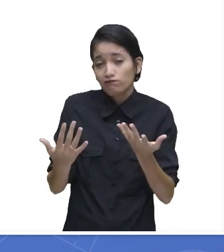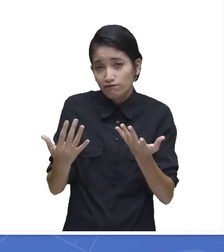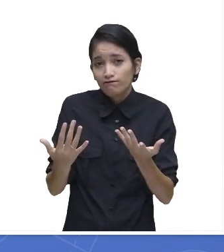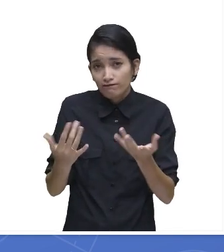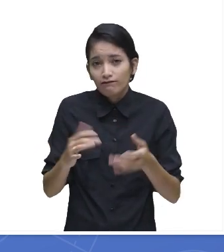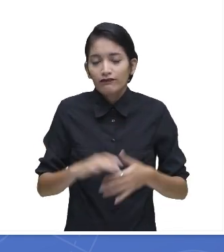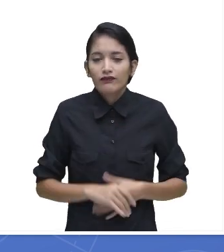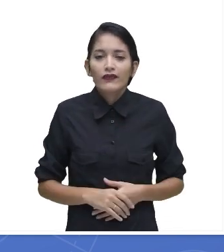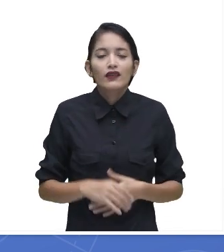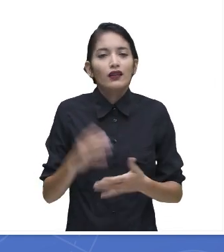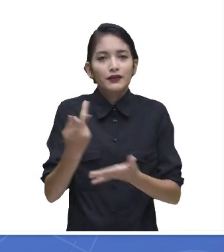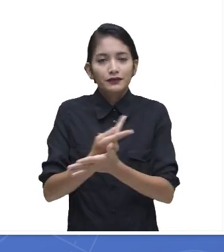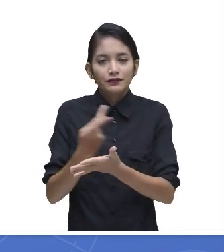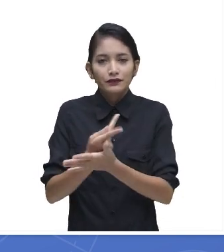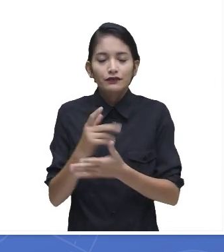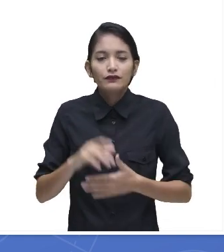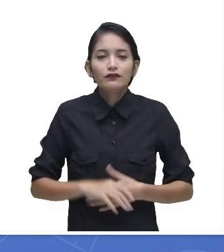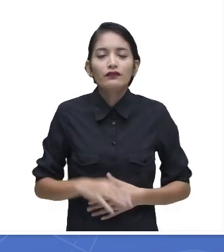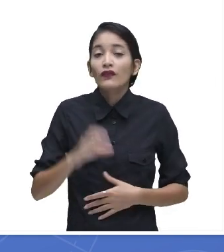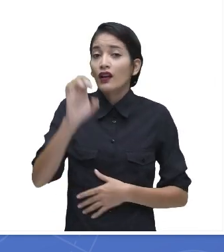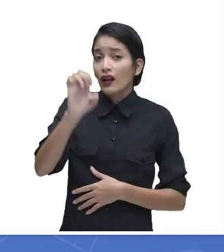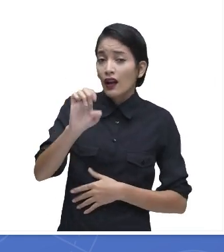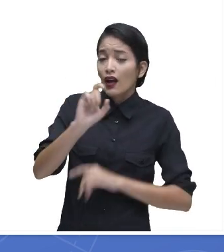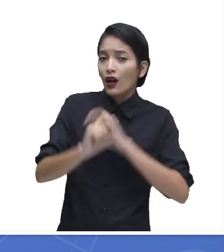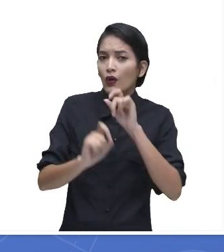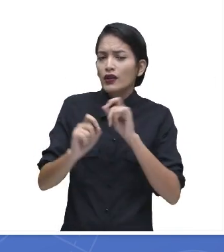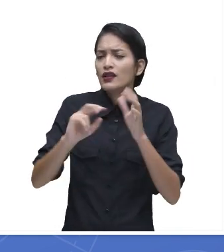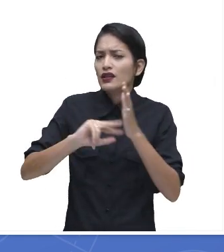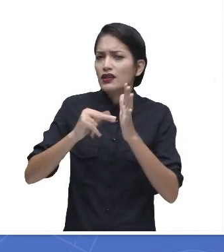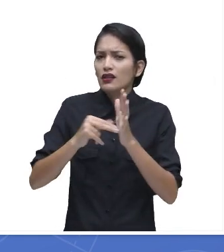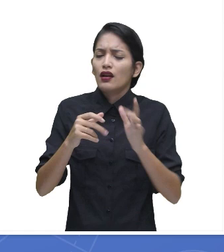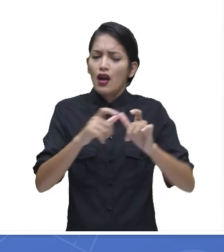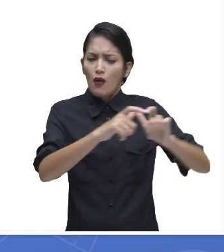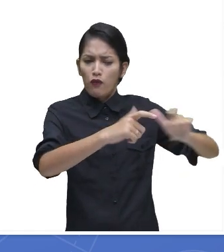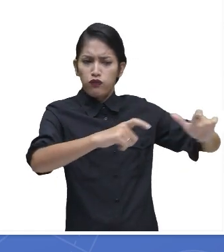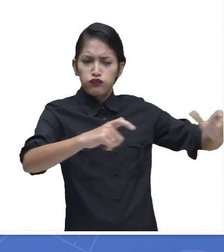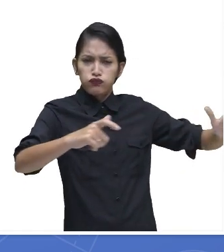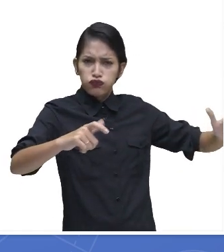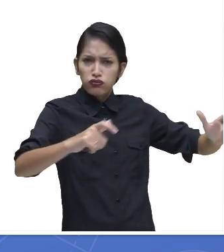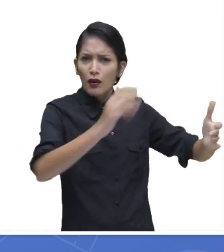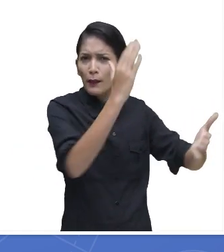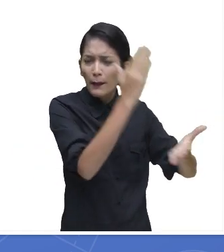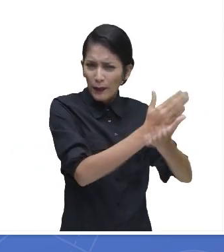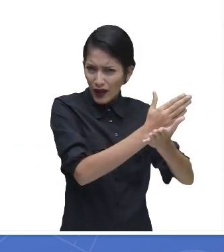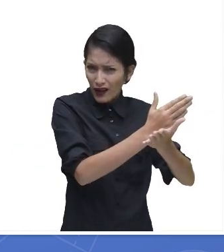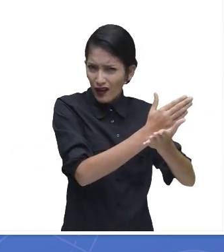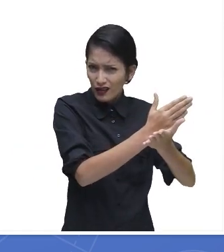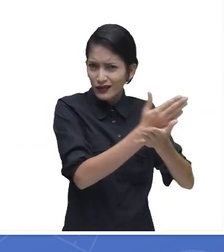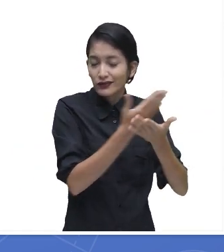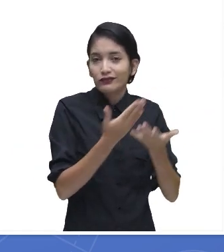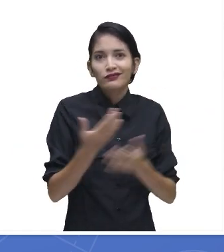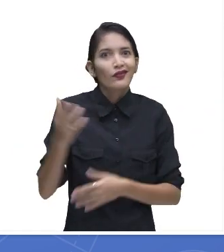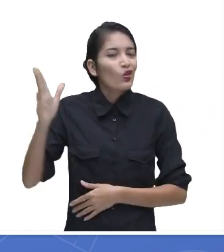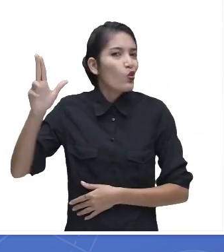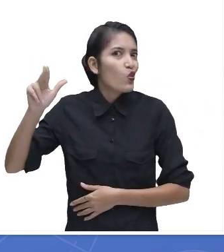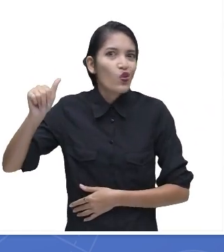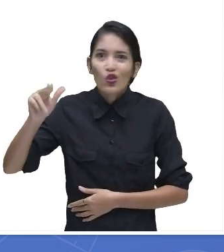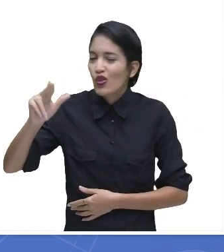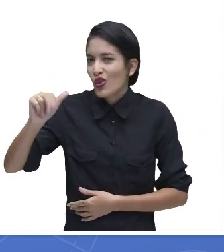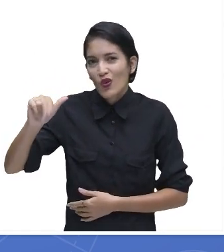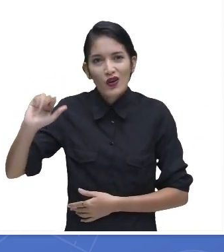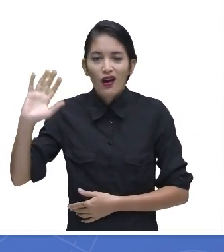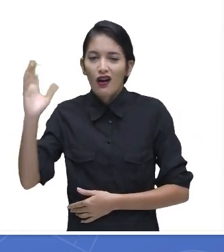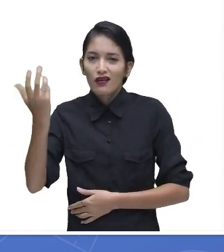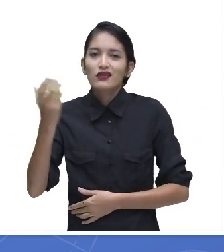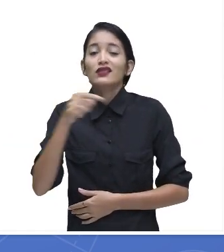em verdade, né? Letra E está dizendo que elas estão com seu crescimento paralisado. Nunca que isso vai acontecer, essa